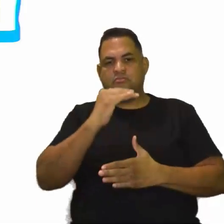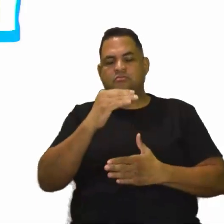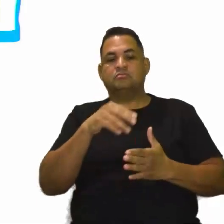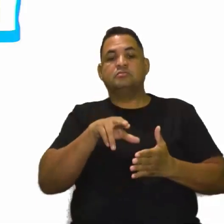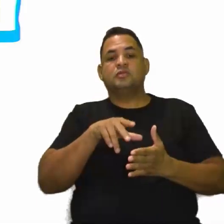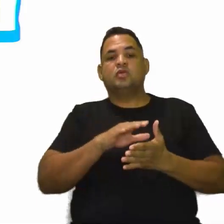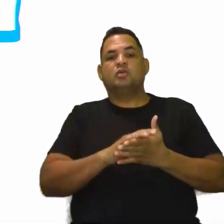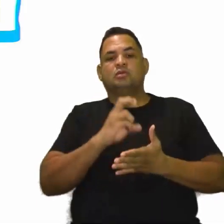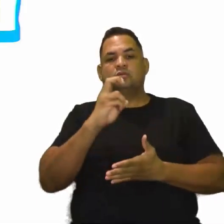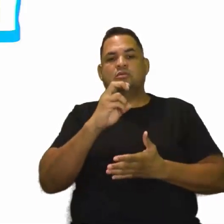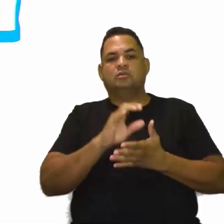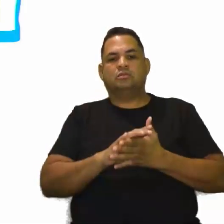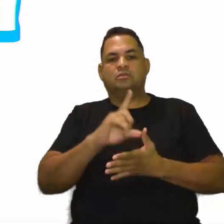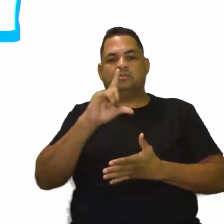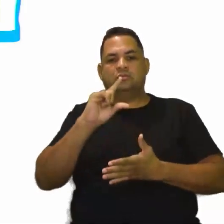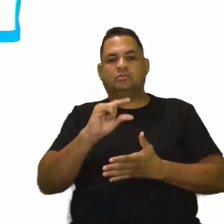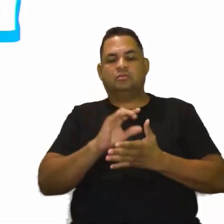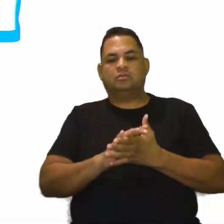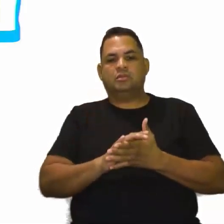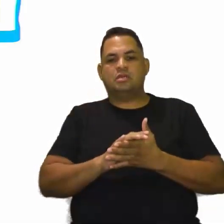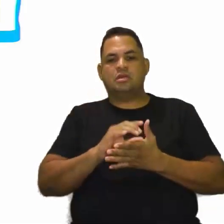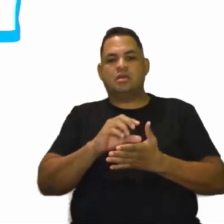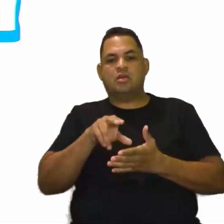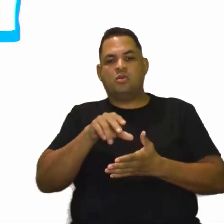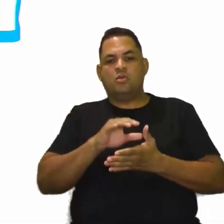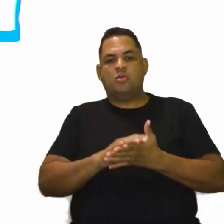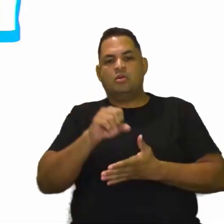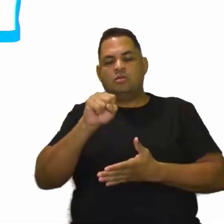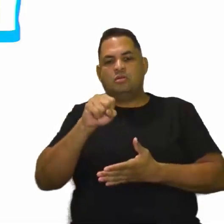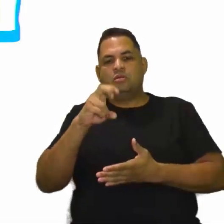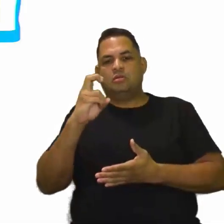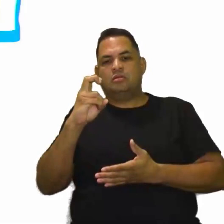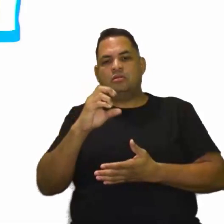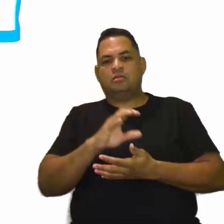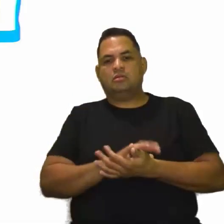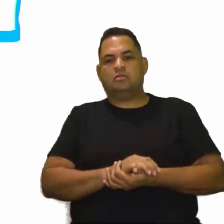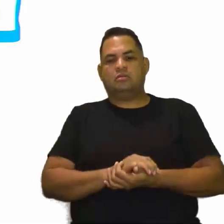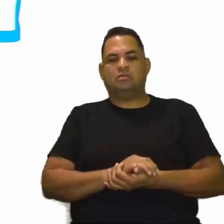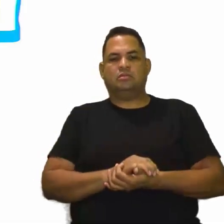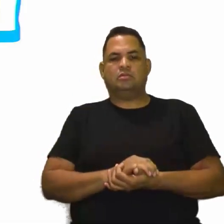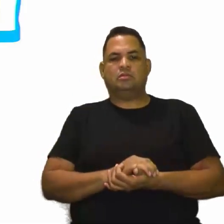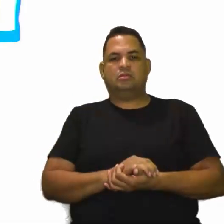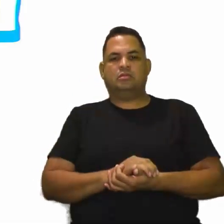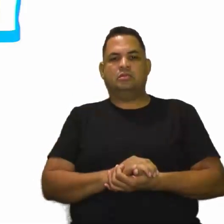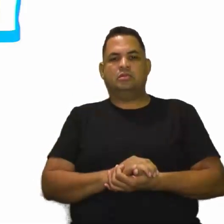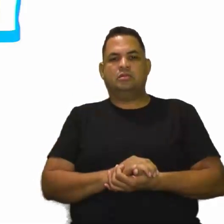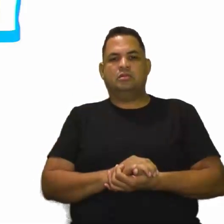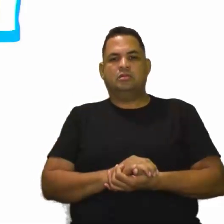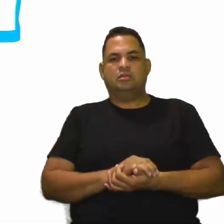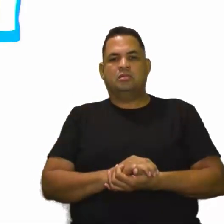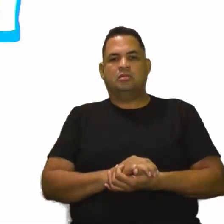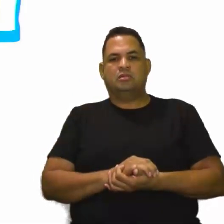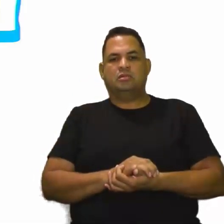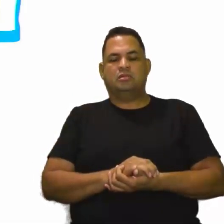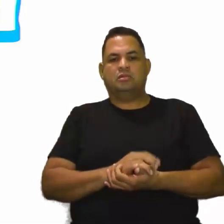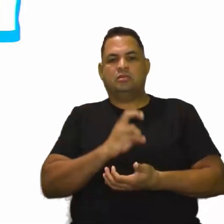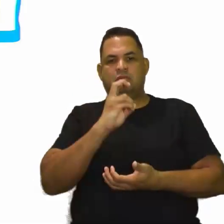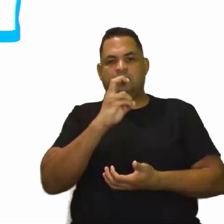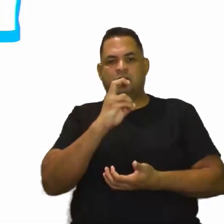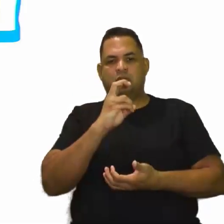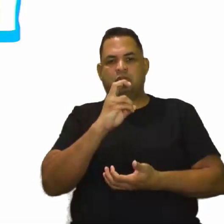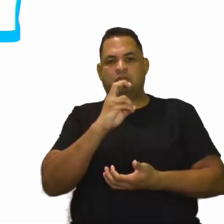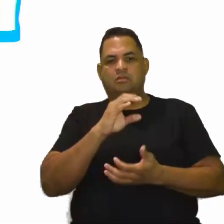5 e menor ou igual a 85. Por quê? Porque ele está nessa zona aqui, né? Ele pegou entre o